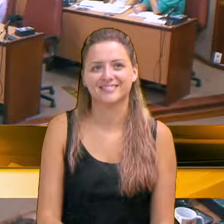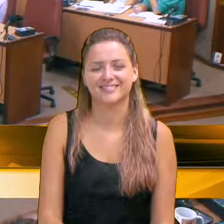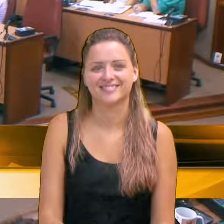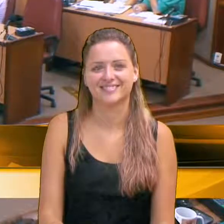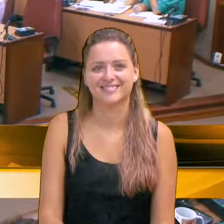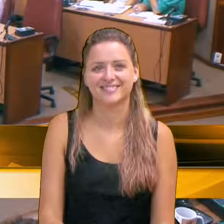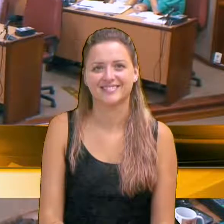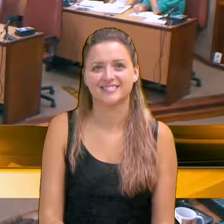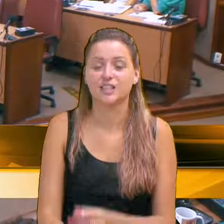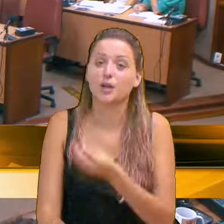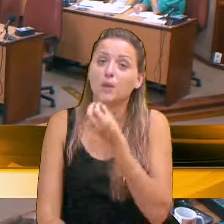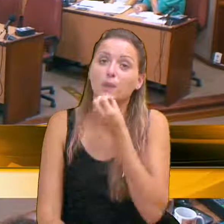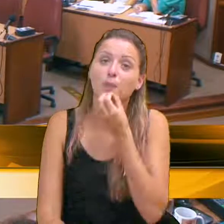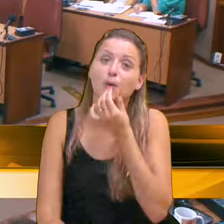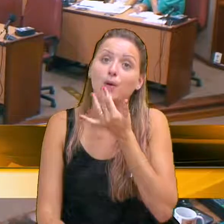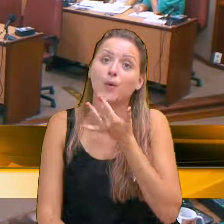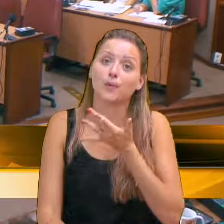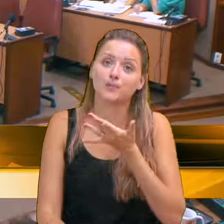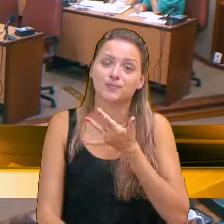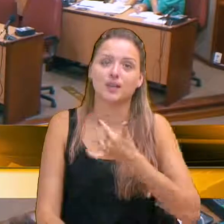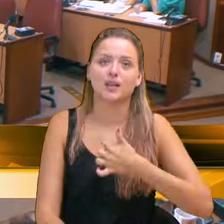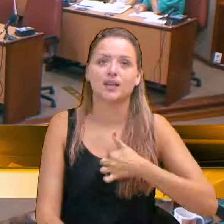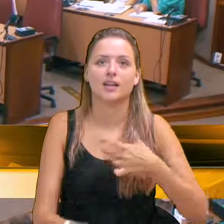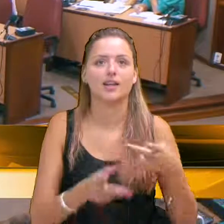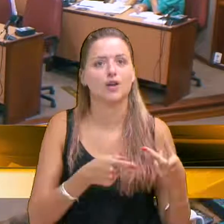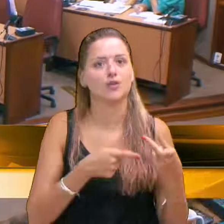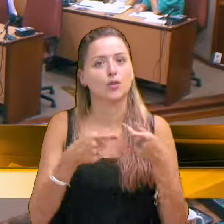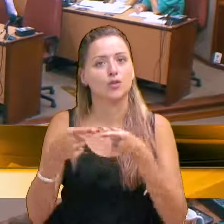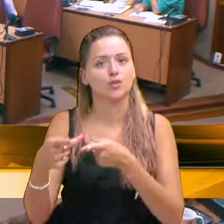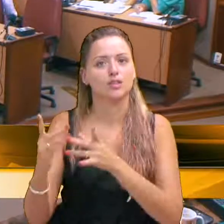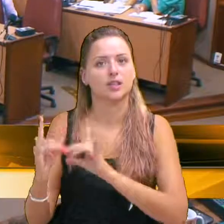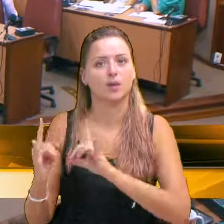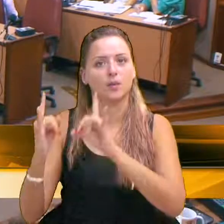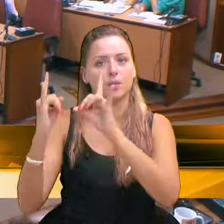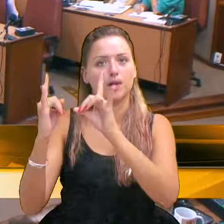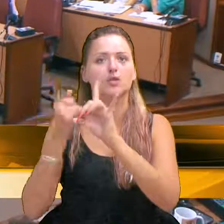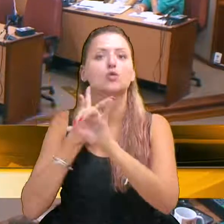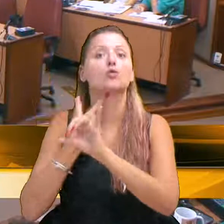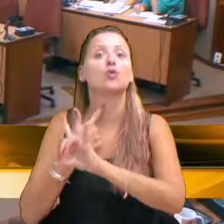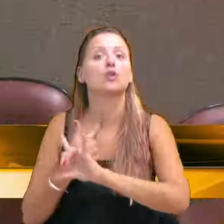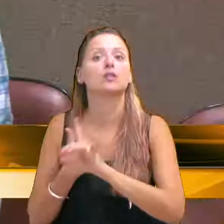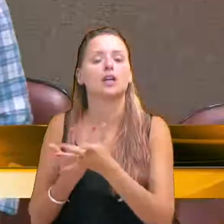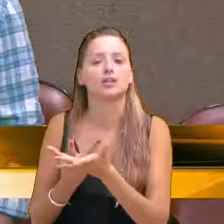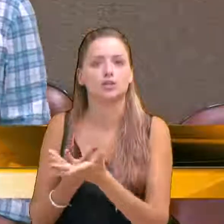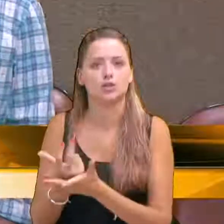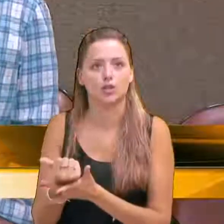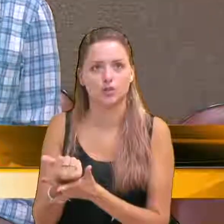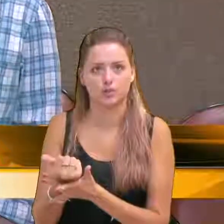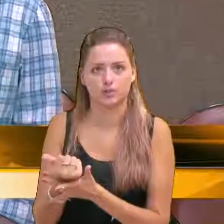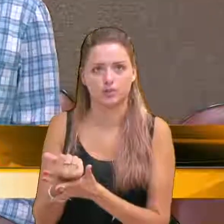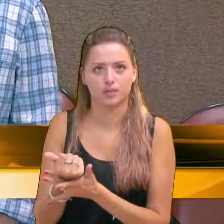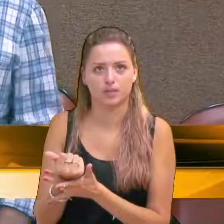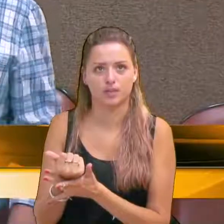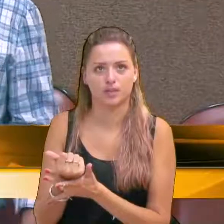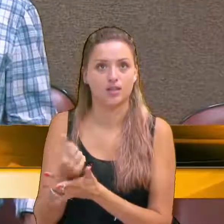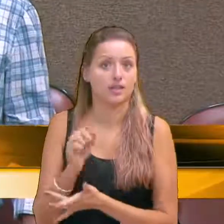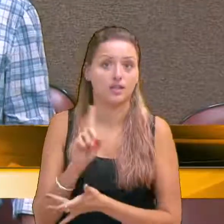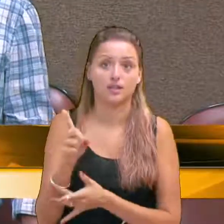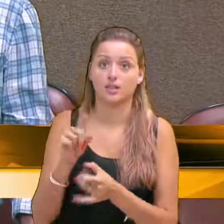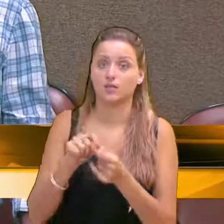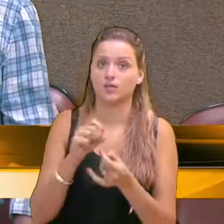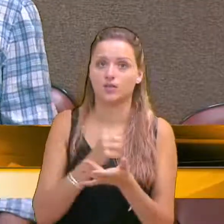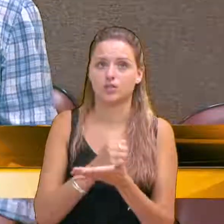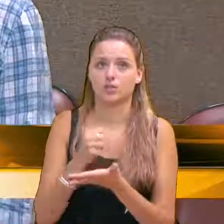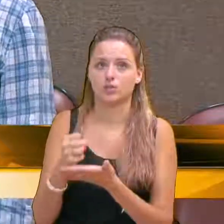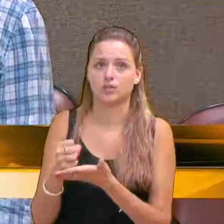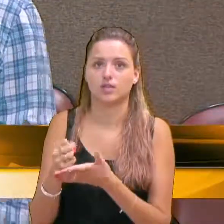Olha, se eu vou visitar um apartamento com a intenção de comprá-lo, não fiz o contrato, mas